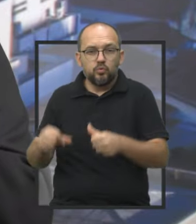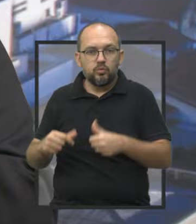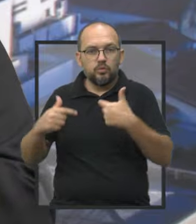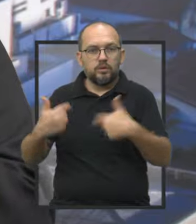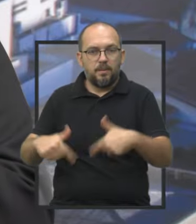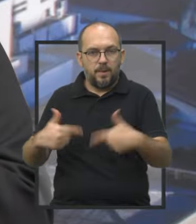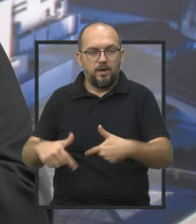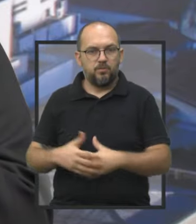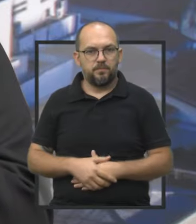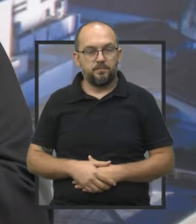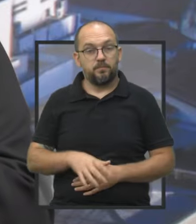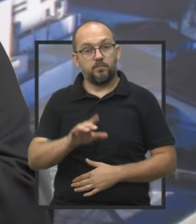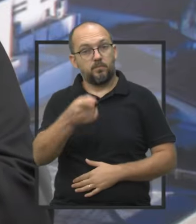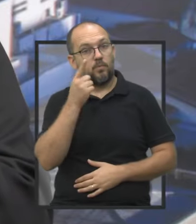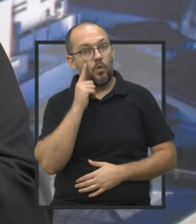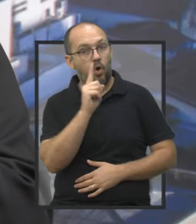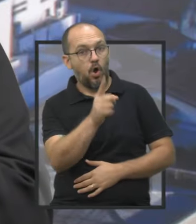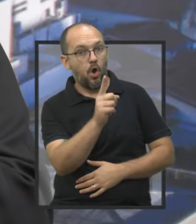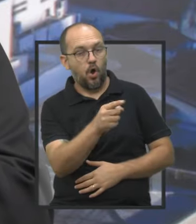ó, aquela ação,